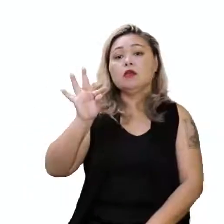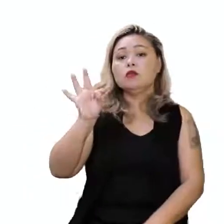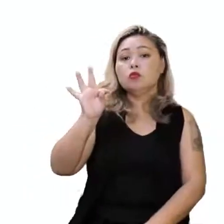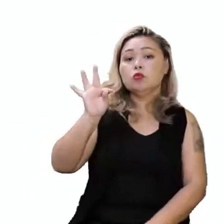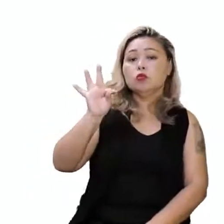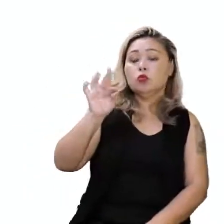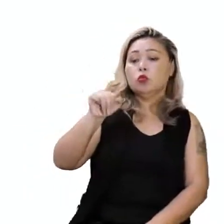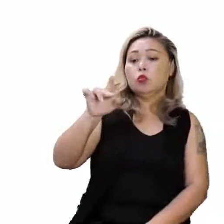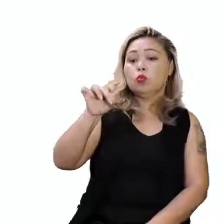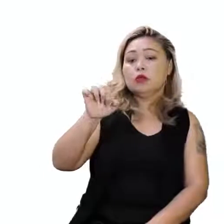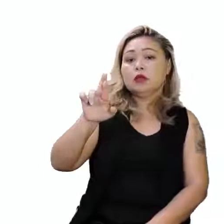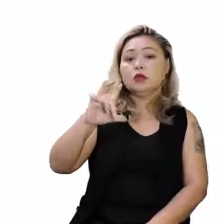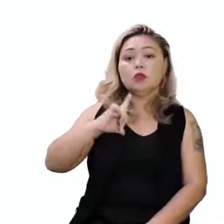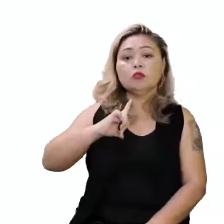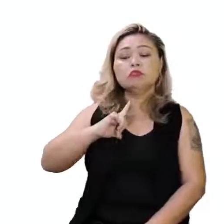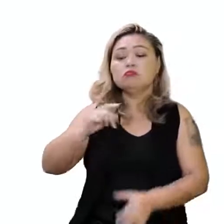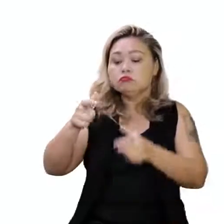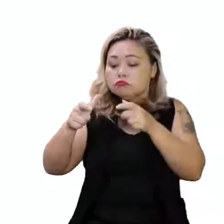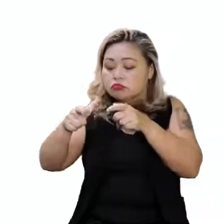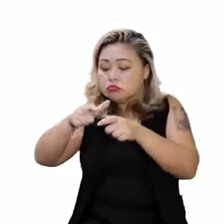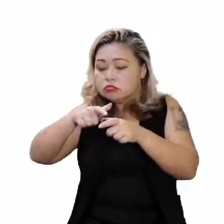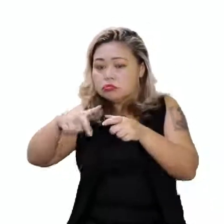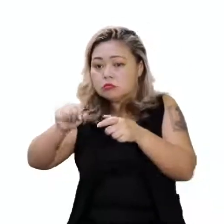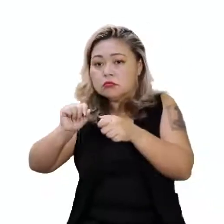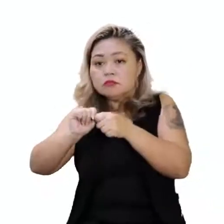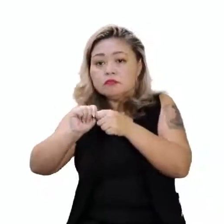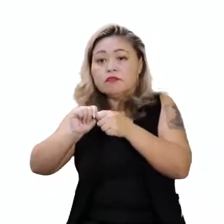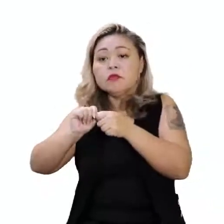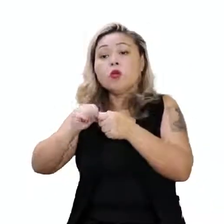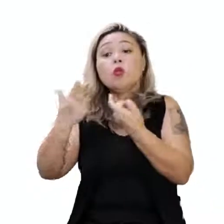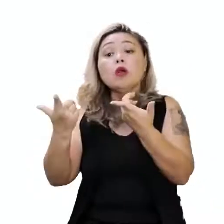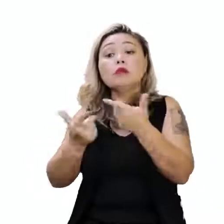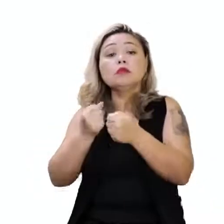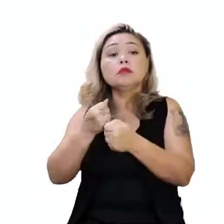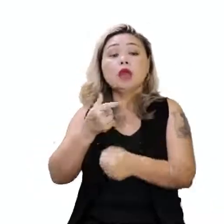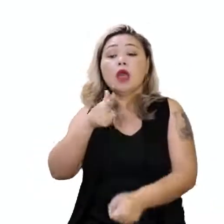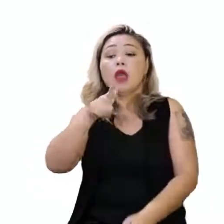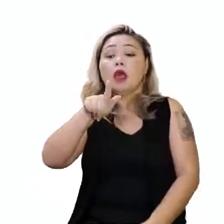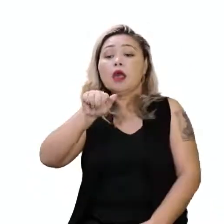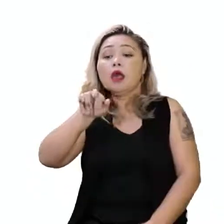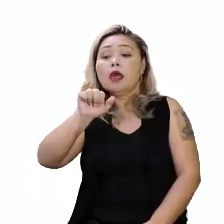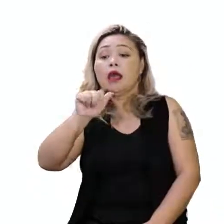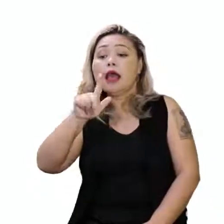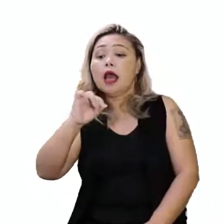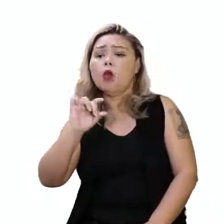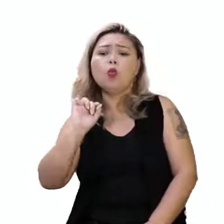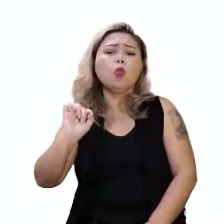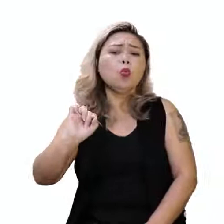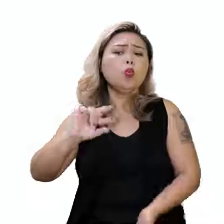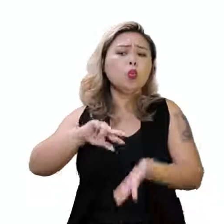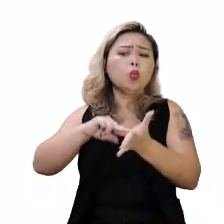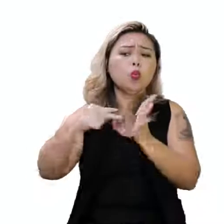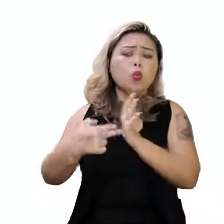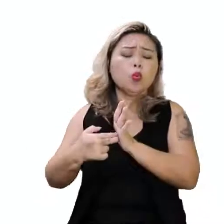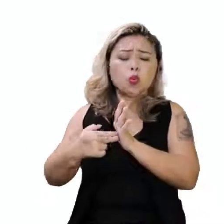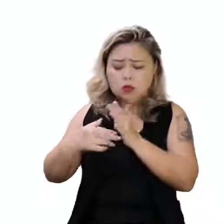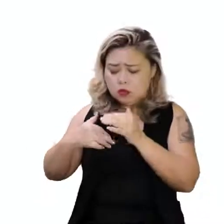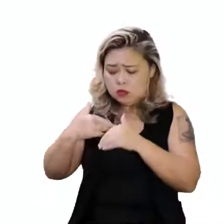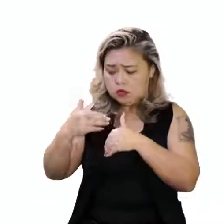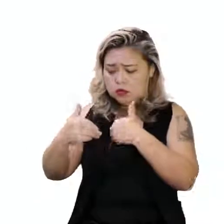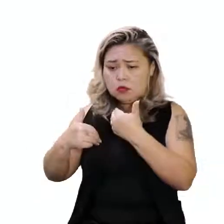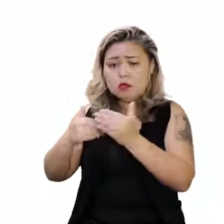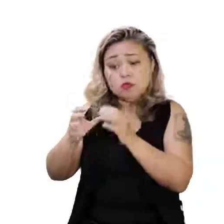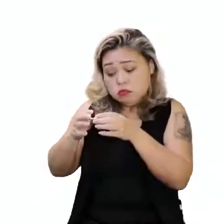pois populações pequenas sofrem frequentemente o efeito gargalo. O que é esse efeito gargalo, prof? É um processo